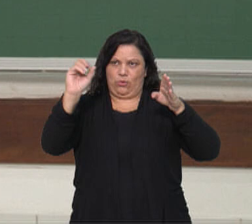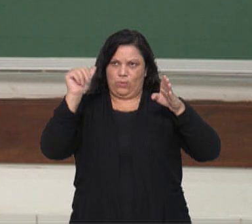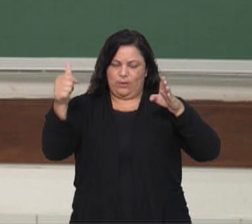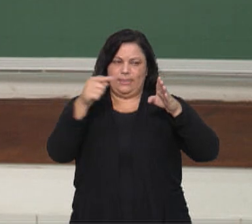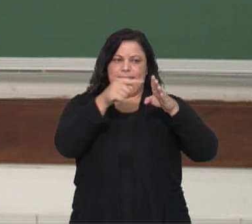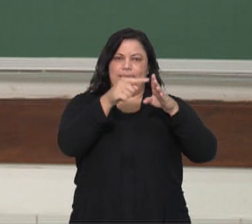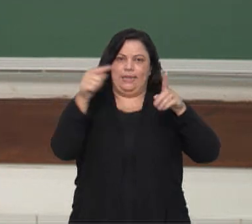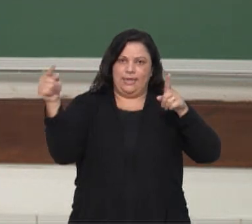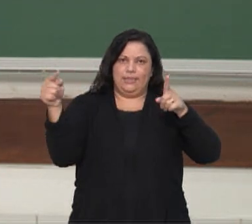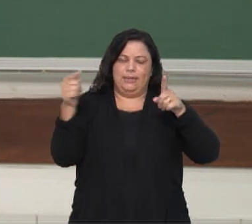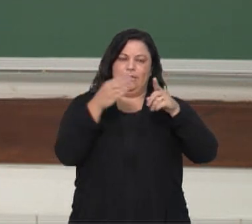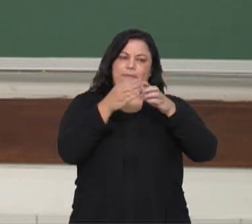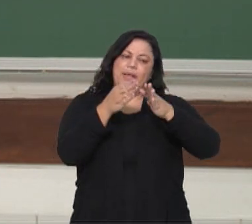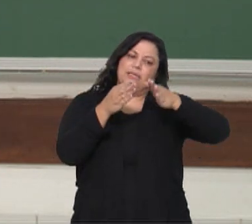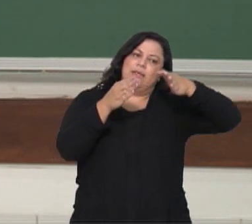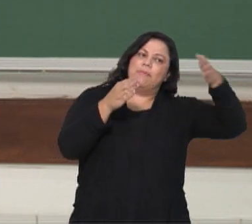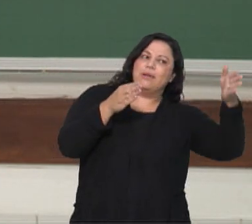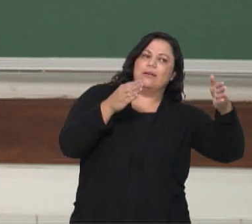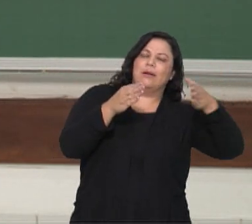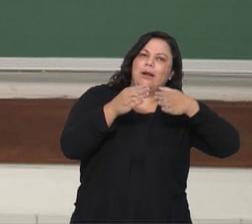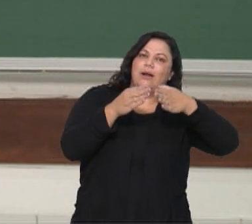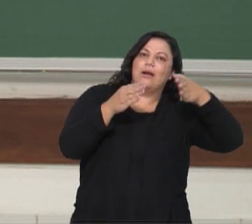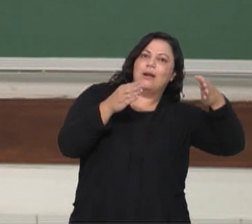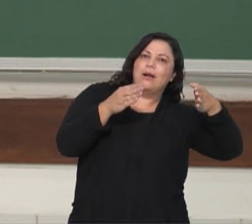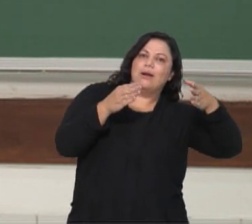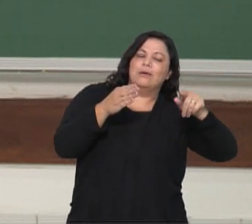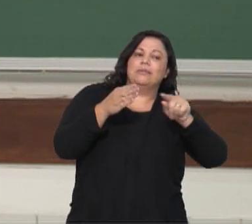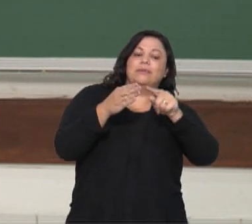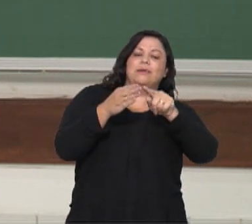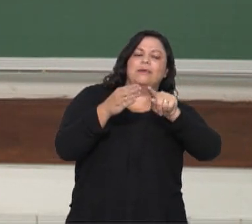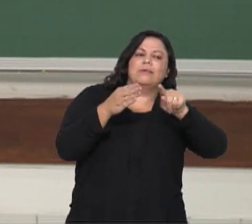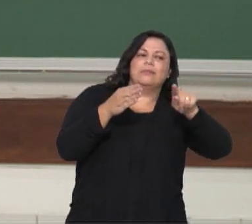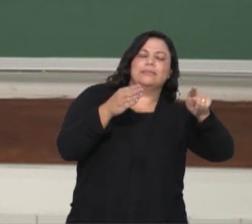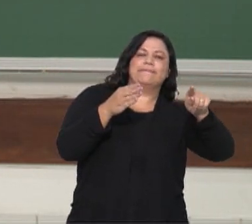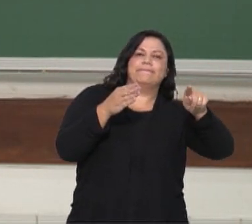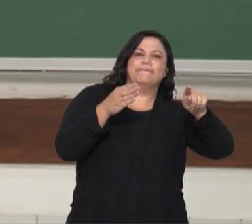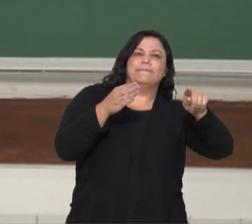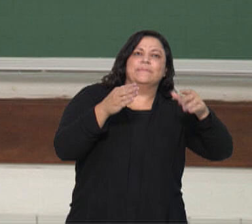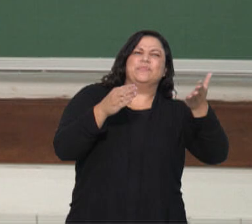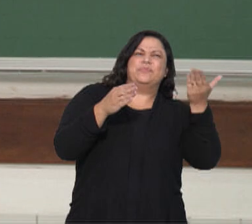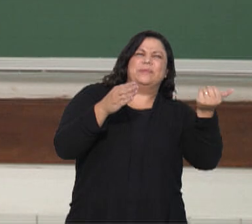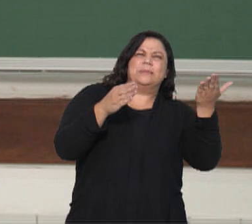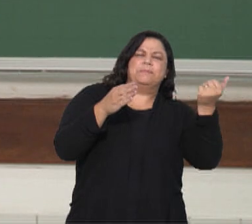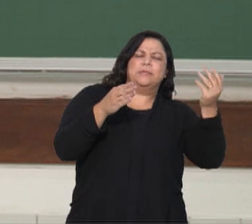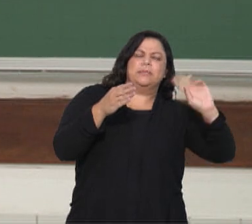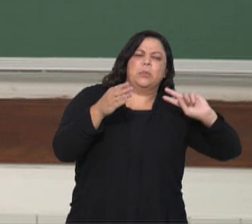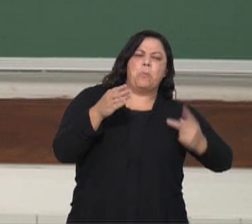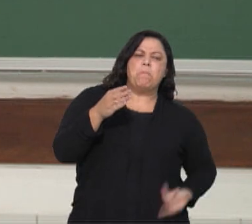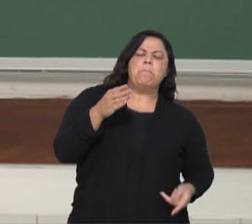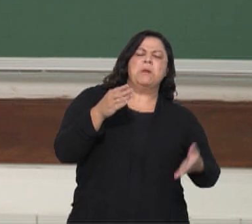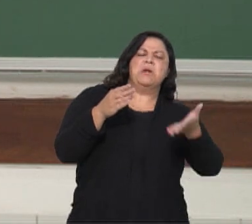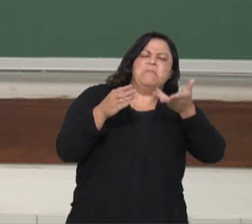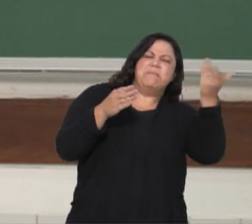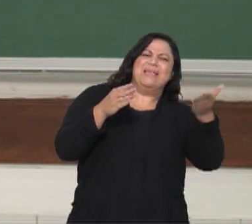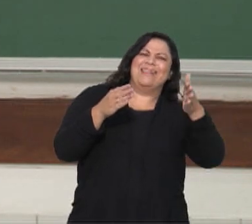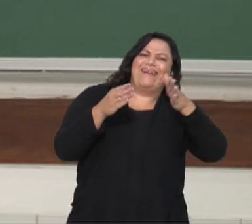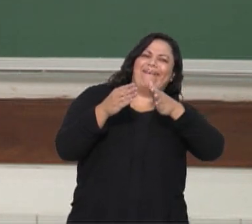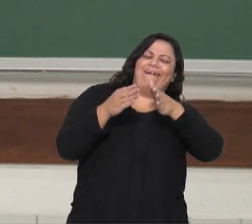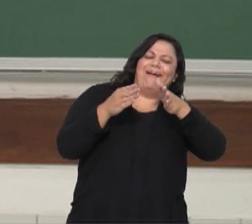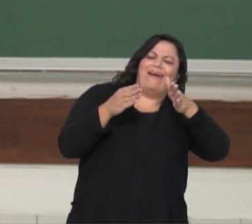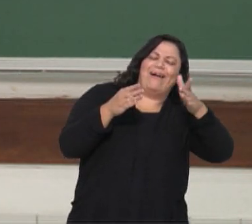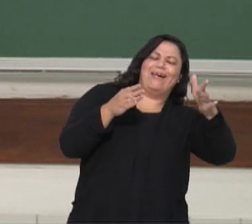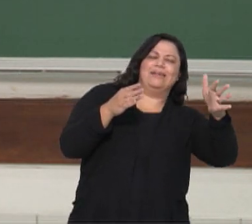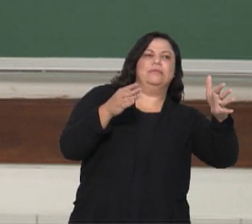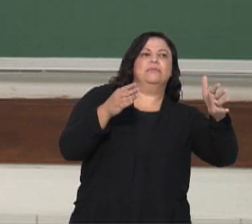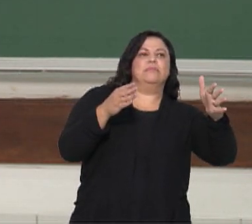da espécie Homo sapiens, sapiens moderna, 150, vamos pegar ali 200 mil, nós gastamos 200 mil